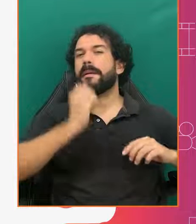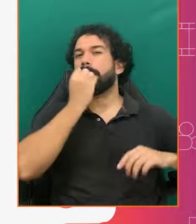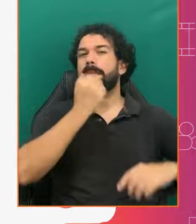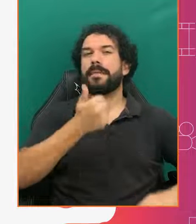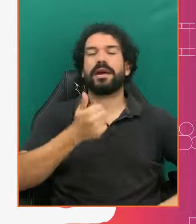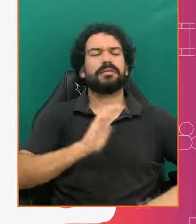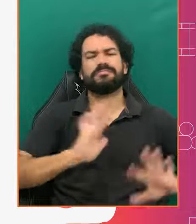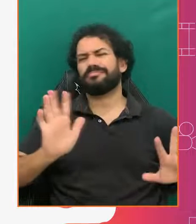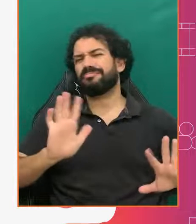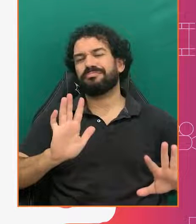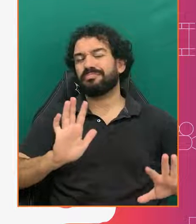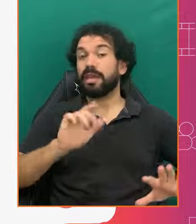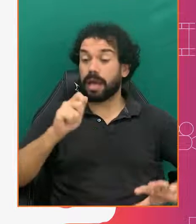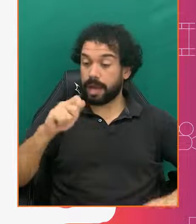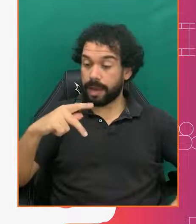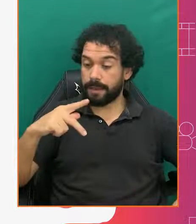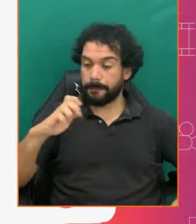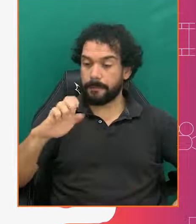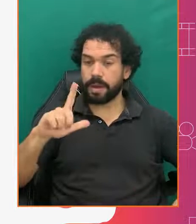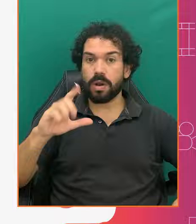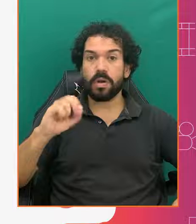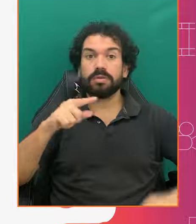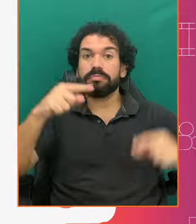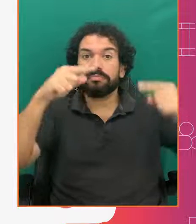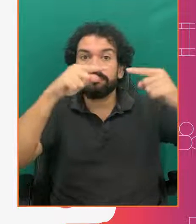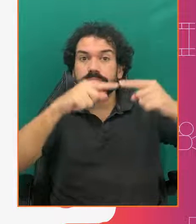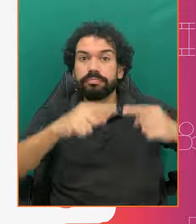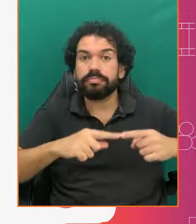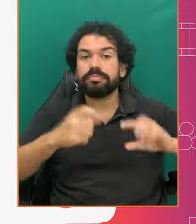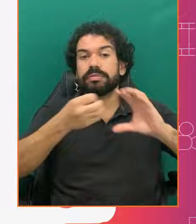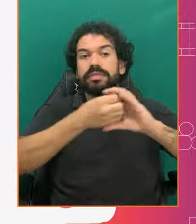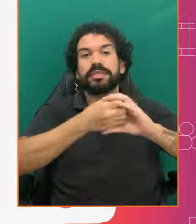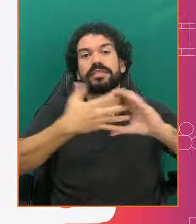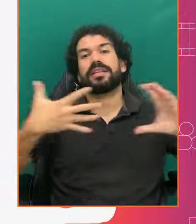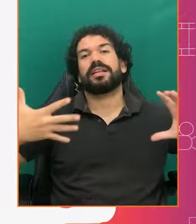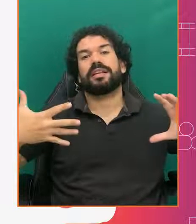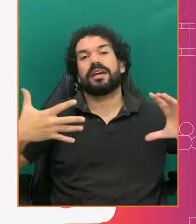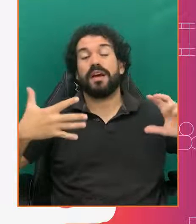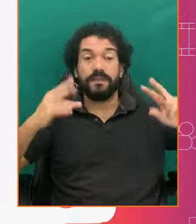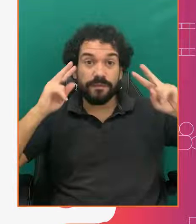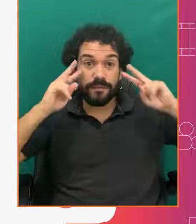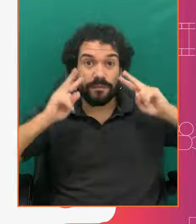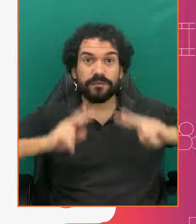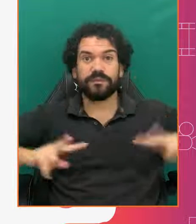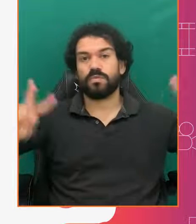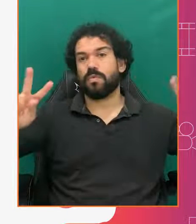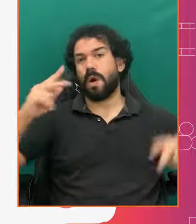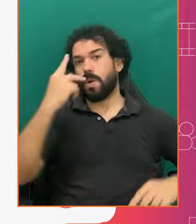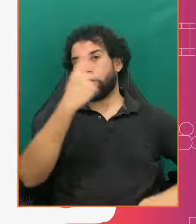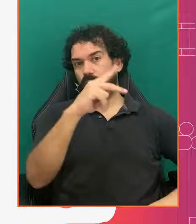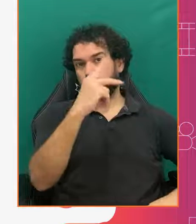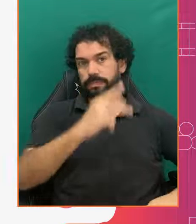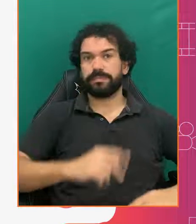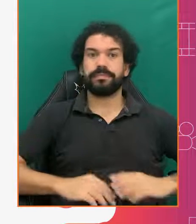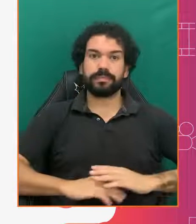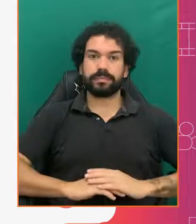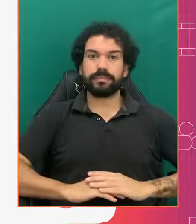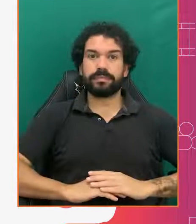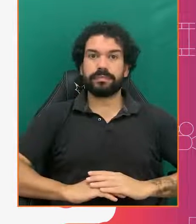atitude. A ideia do apelo tem relação com as características visuais do